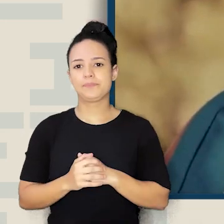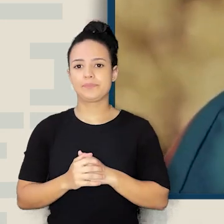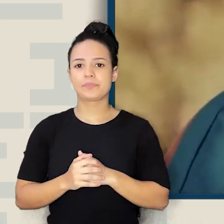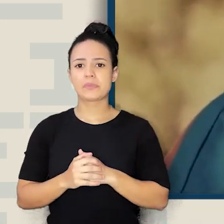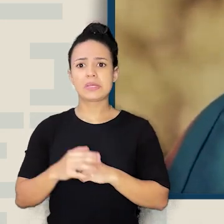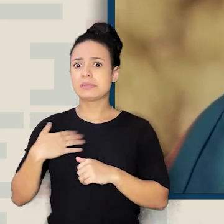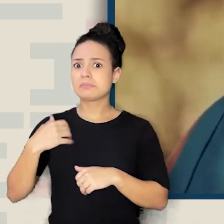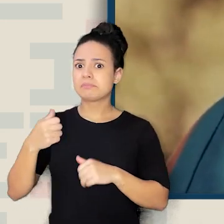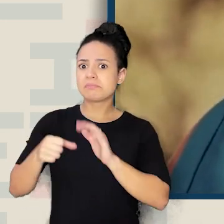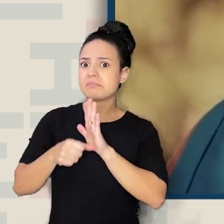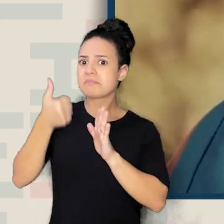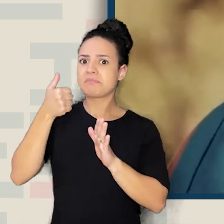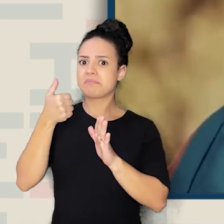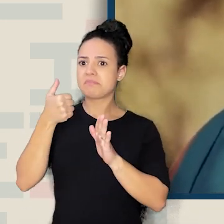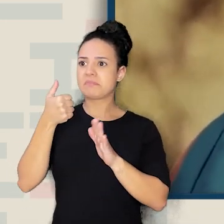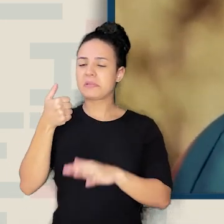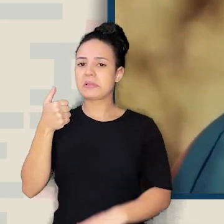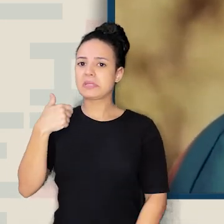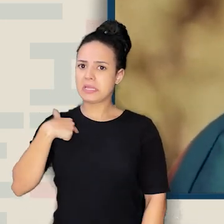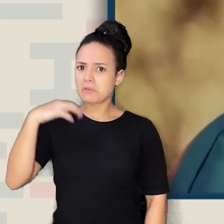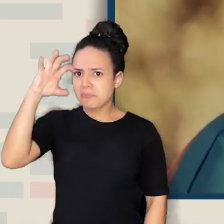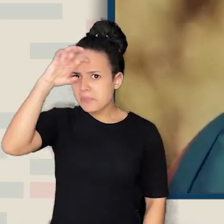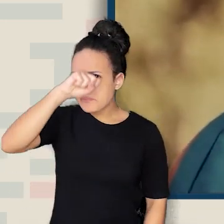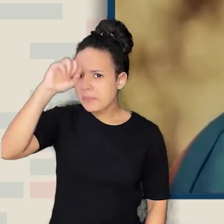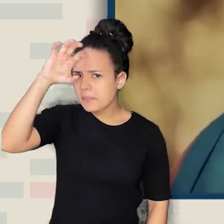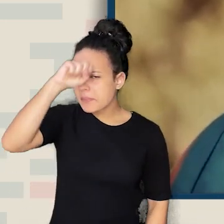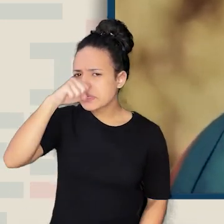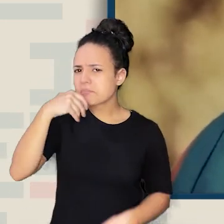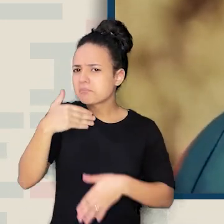notas. E de primeira